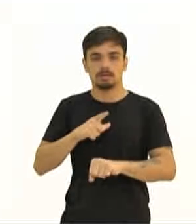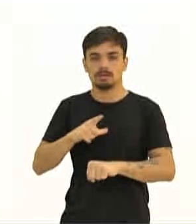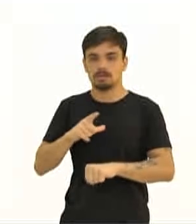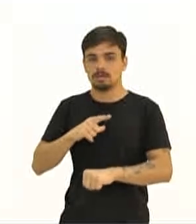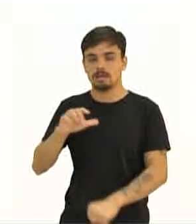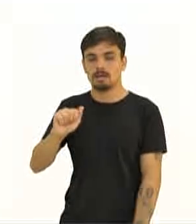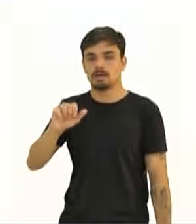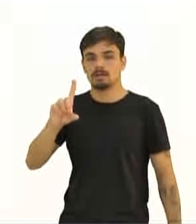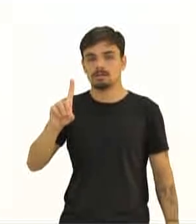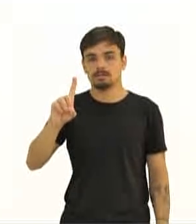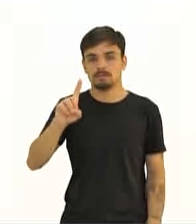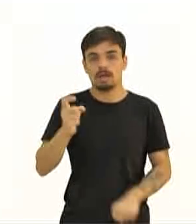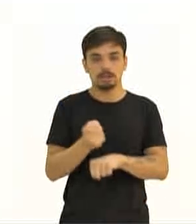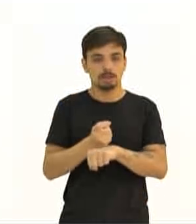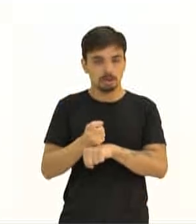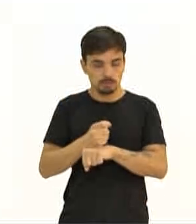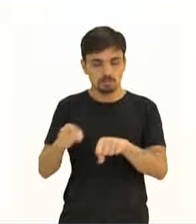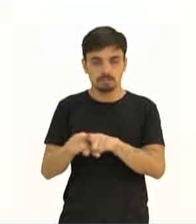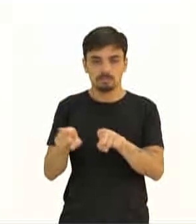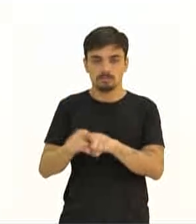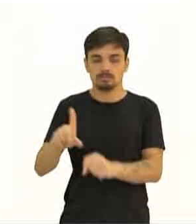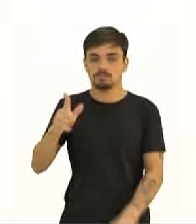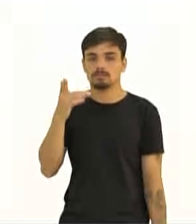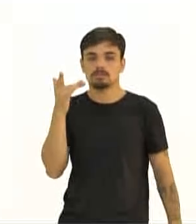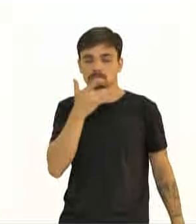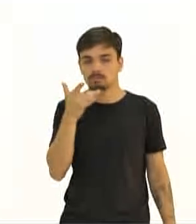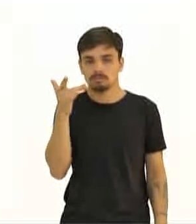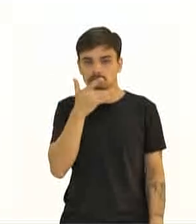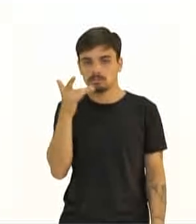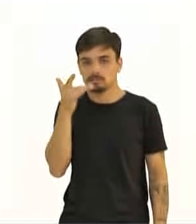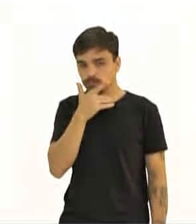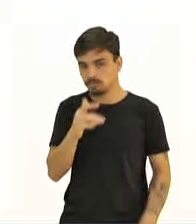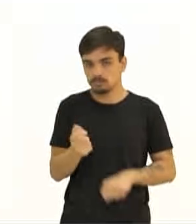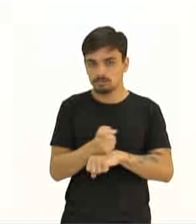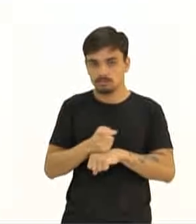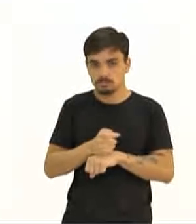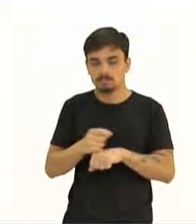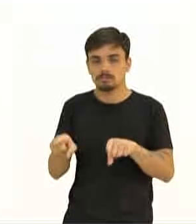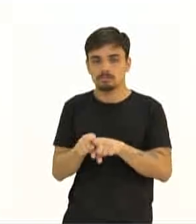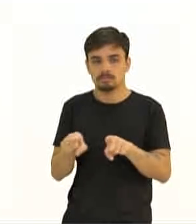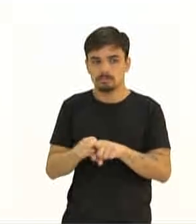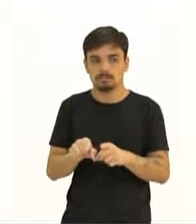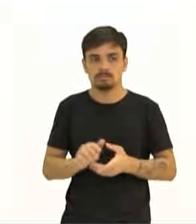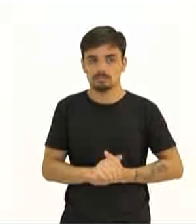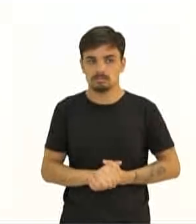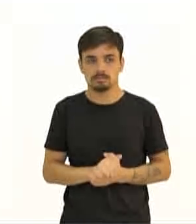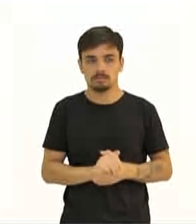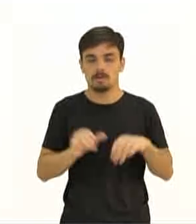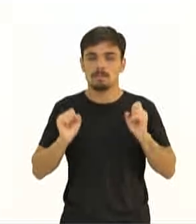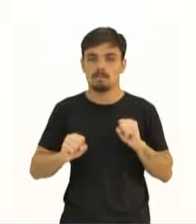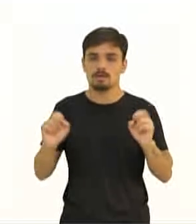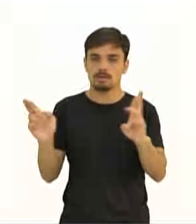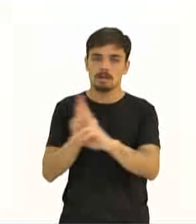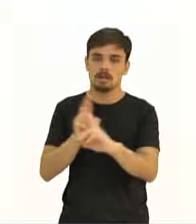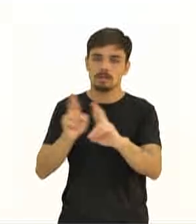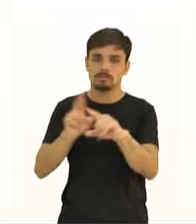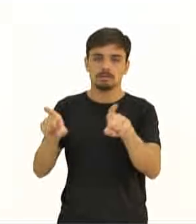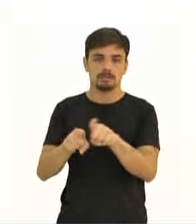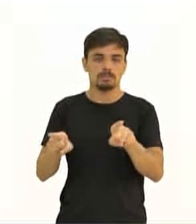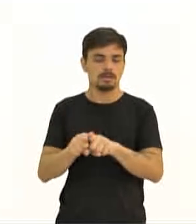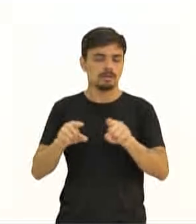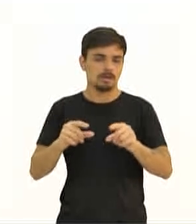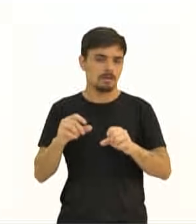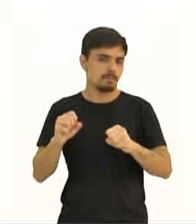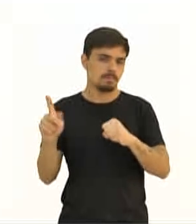então, ó, muito mais gostosa, quando ele faz o uso desse adjetivo, dessa palavra gostosa, pode se relacionar tanto com